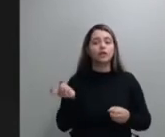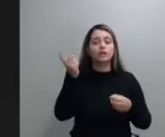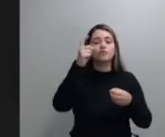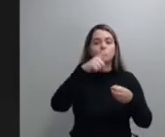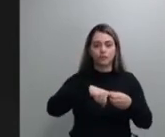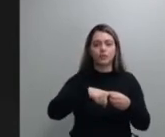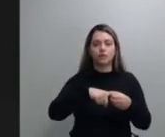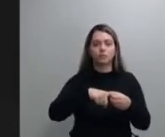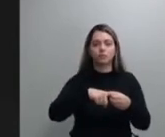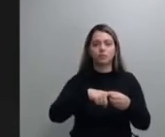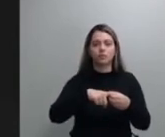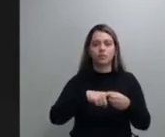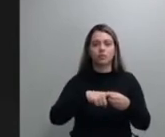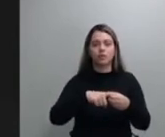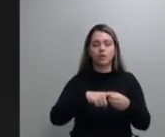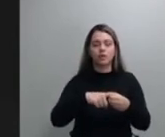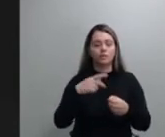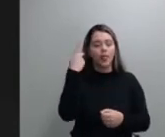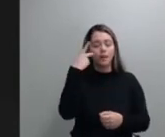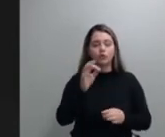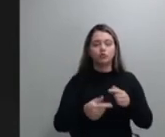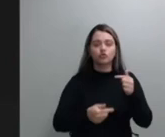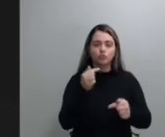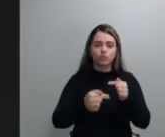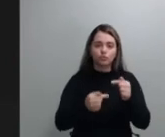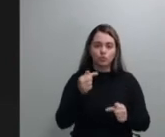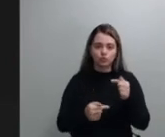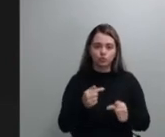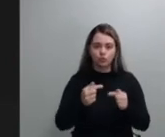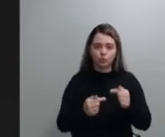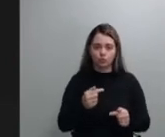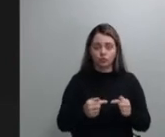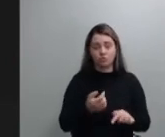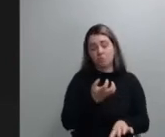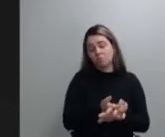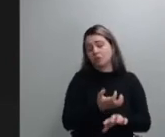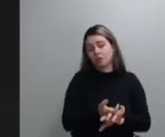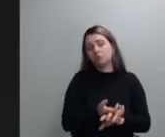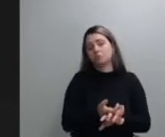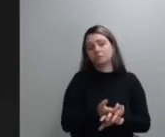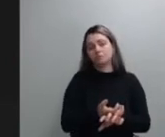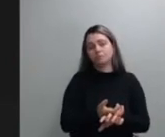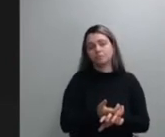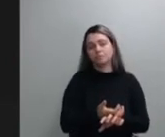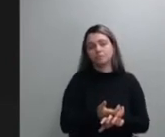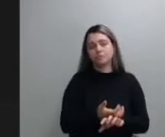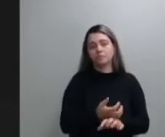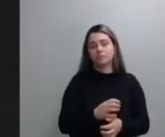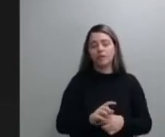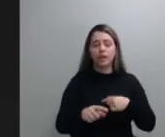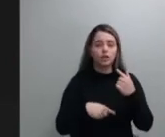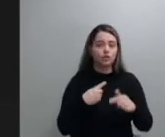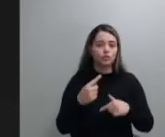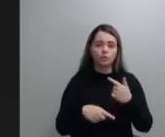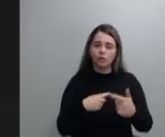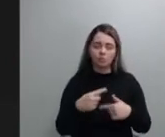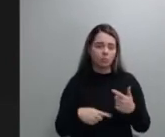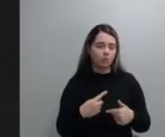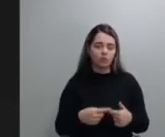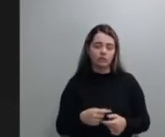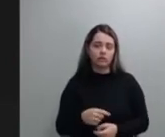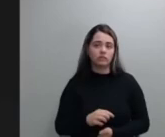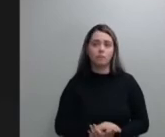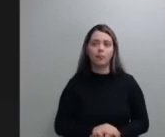a discussão e solução da matéria ao Tribunal Rio de Janeiro e depois se verá